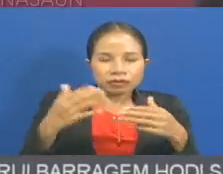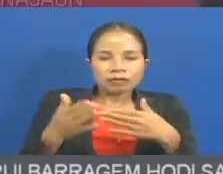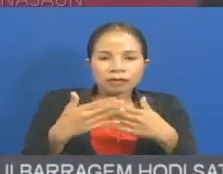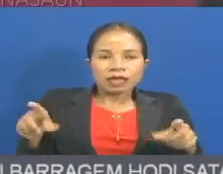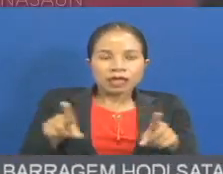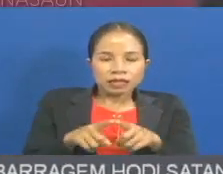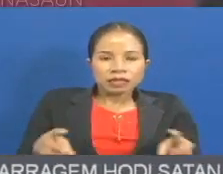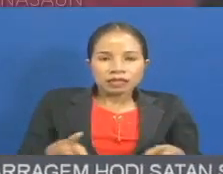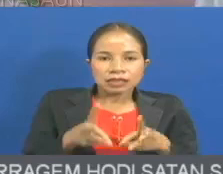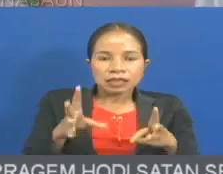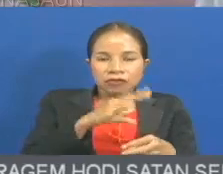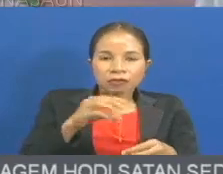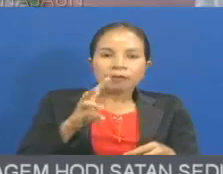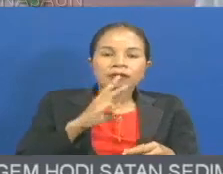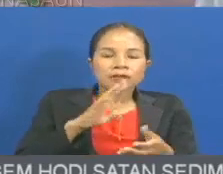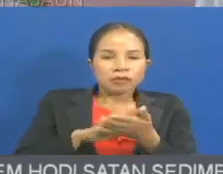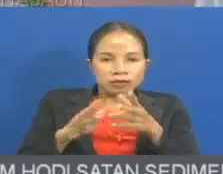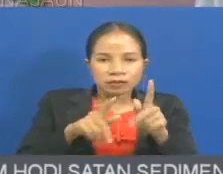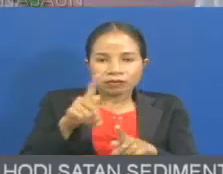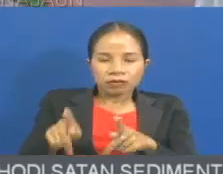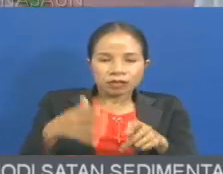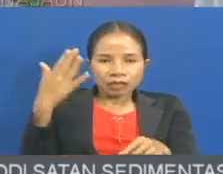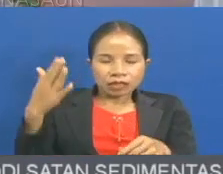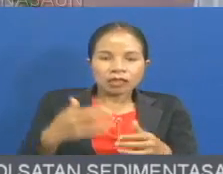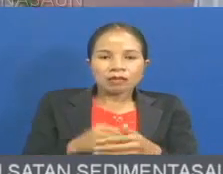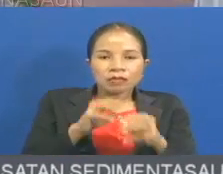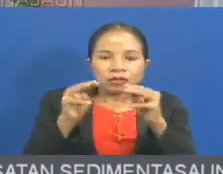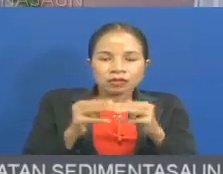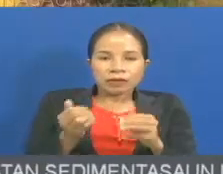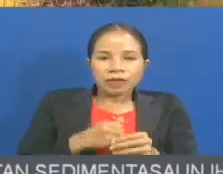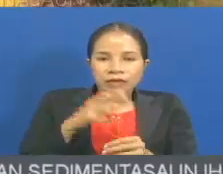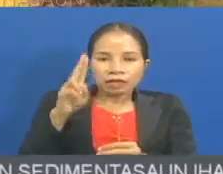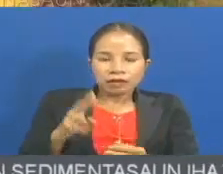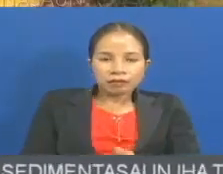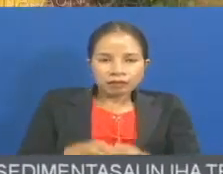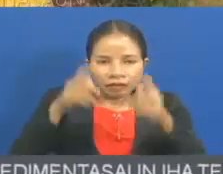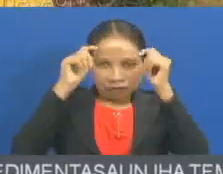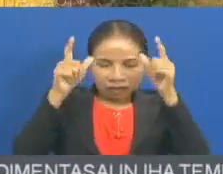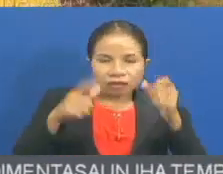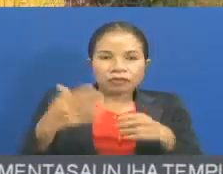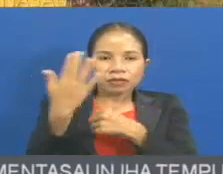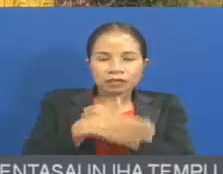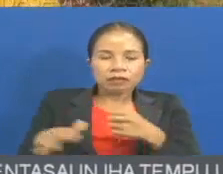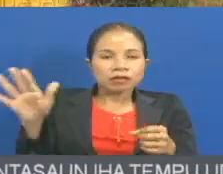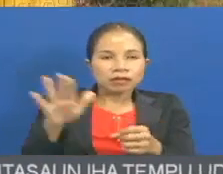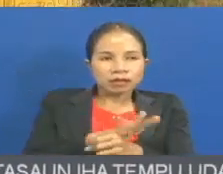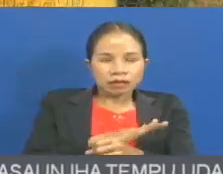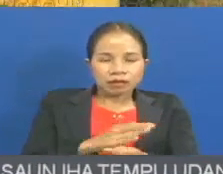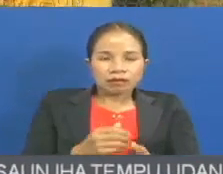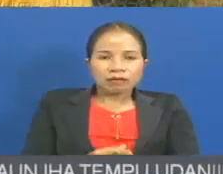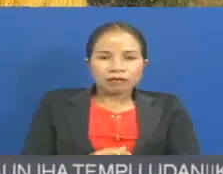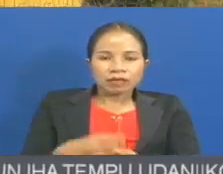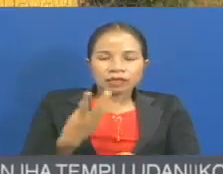a nessa estrada no BEMOS, ba comunidade e a Maurusa município Aileu. Timor-Leste, Raine Vena, Kunho, Truno Diak,